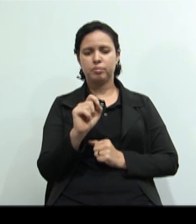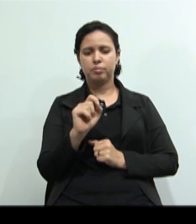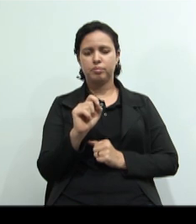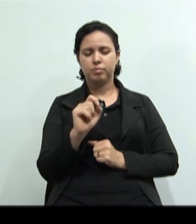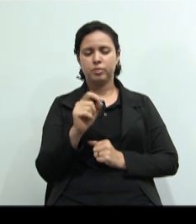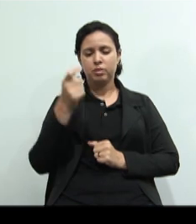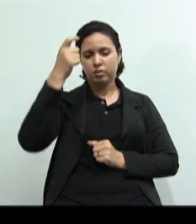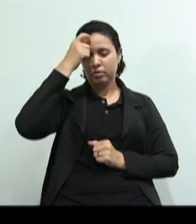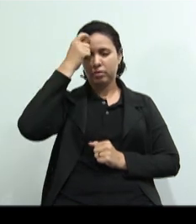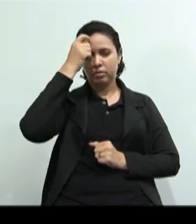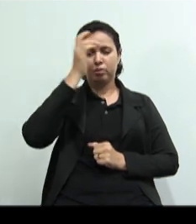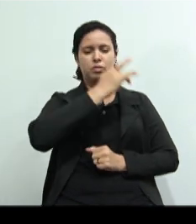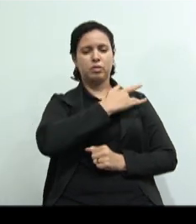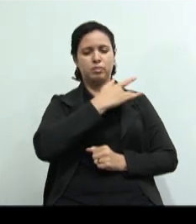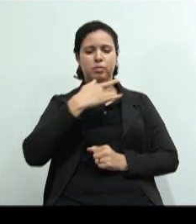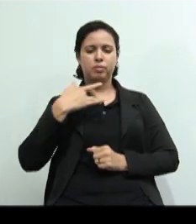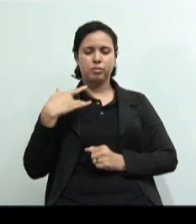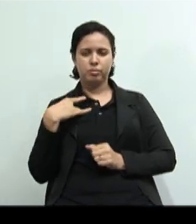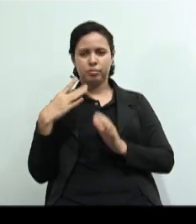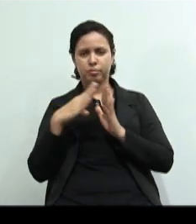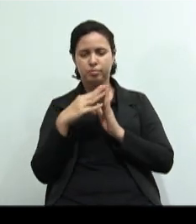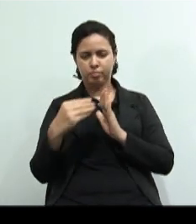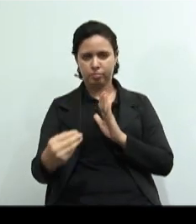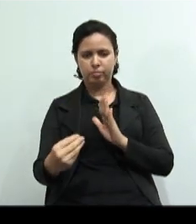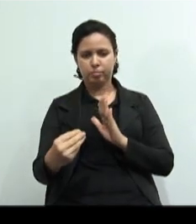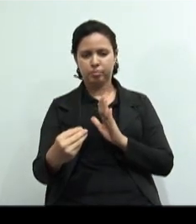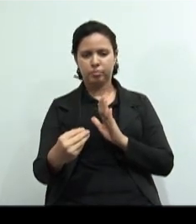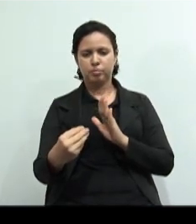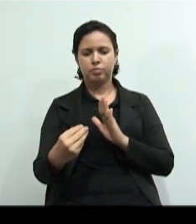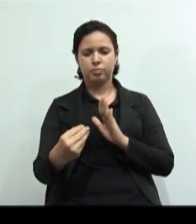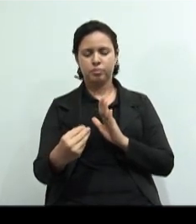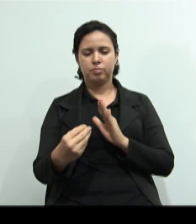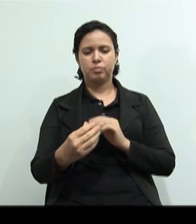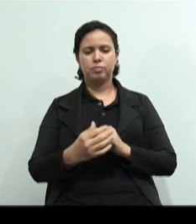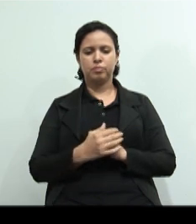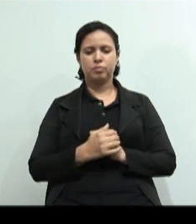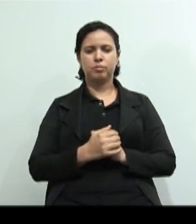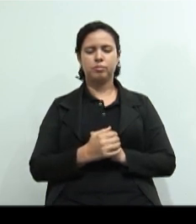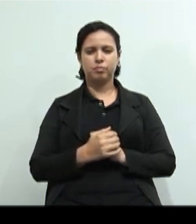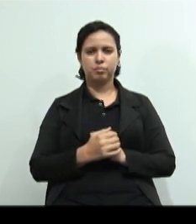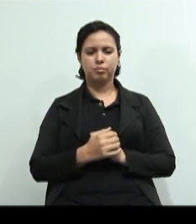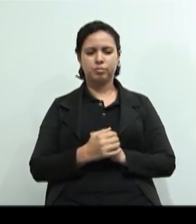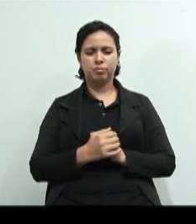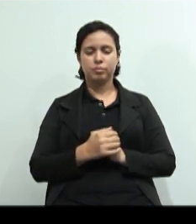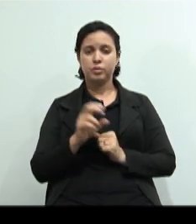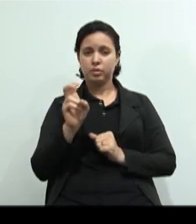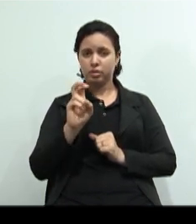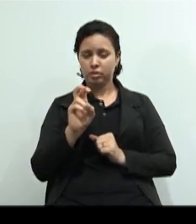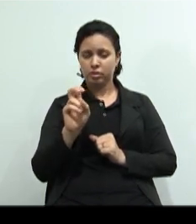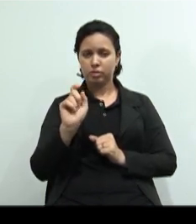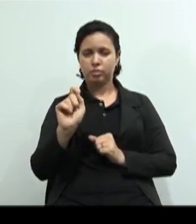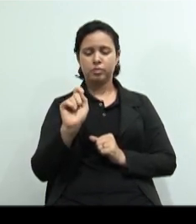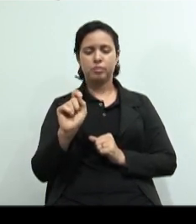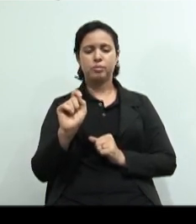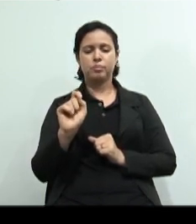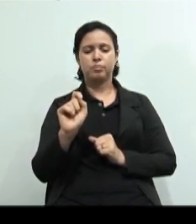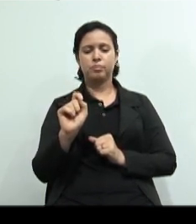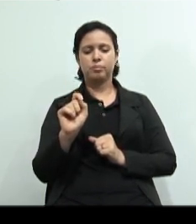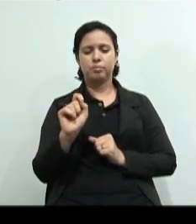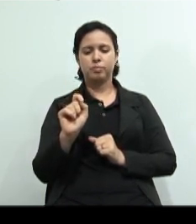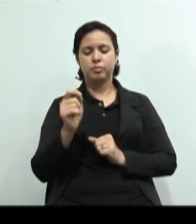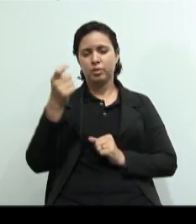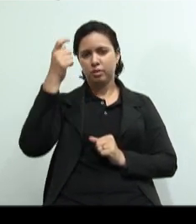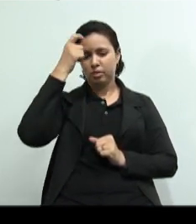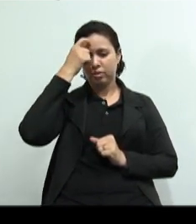do senso de saúde e padronização. Shitsuke é o quinto e último processo do programa e